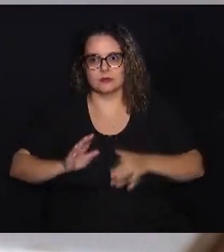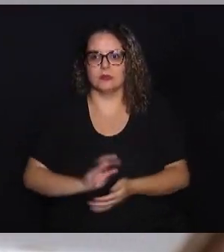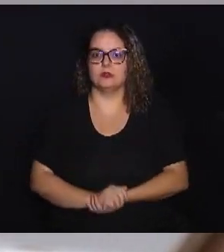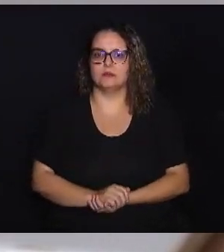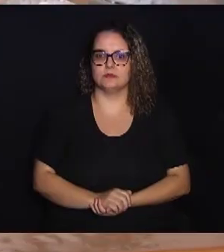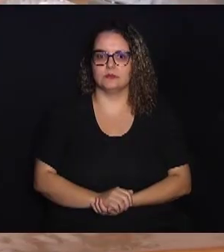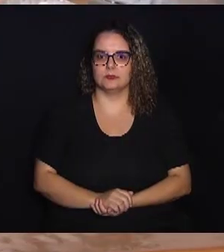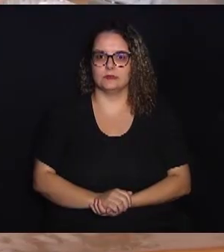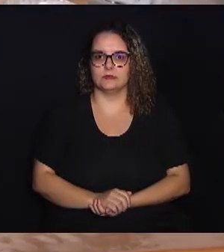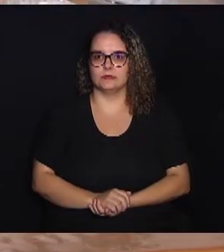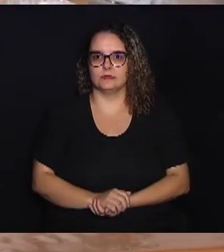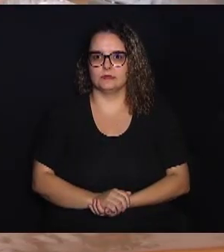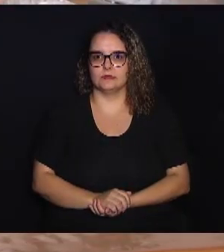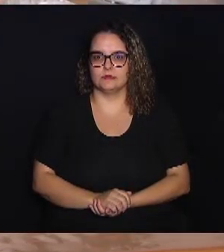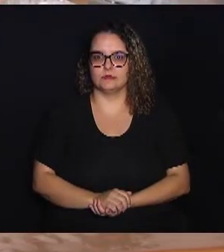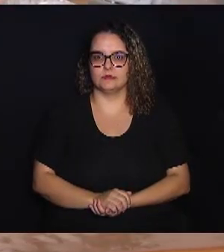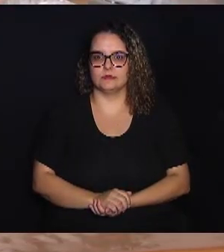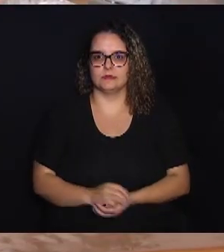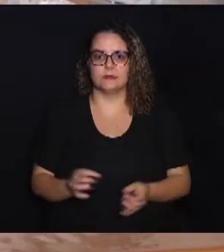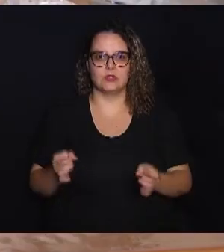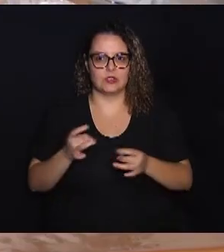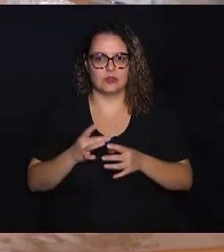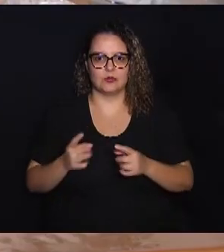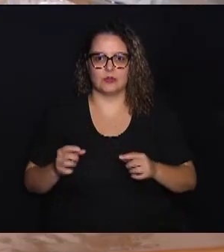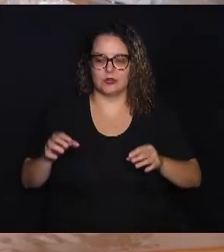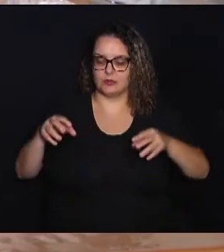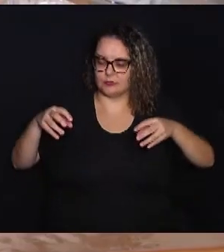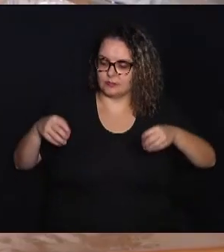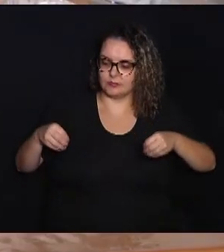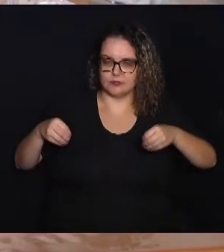Aqui a gente vai intercalando.